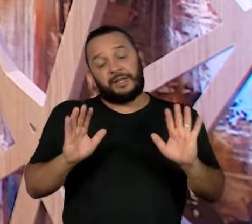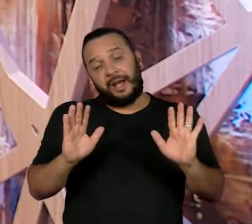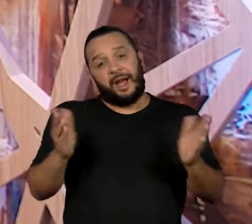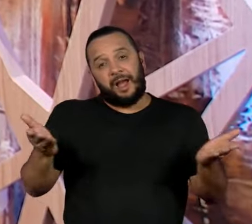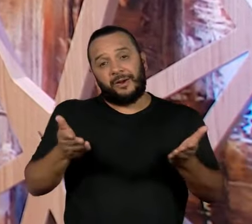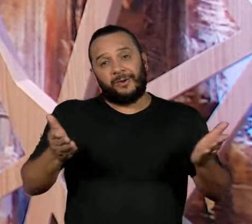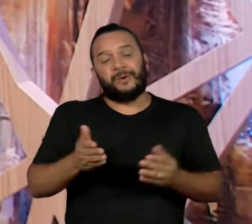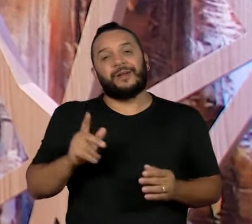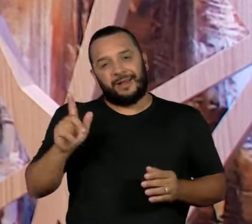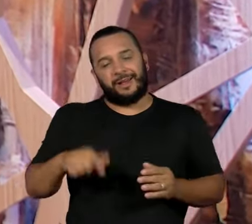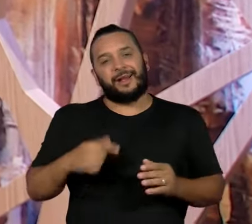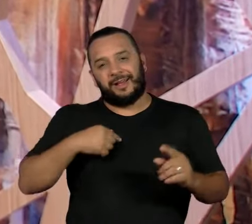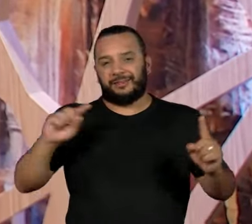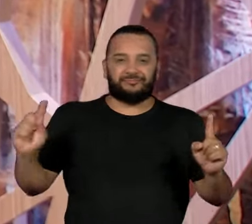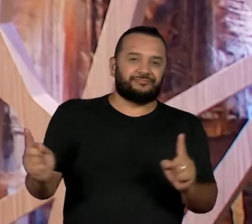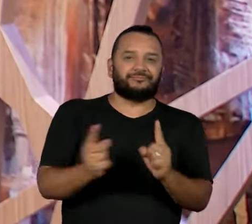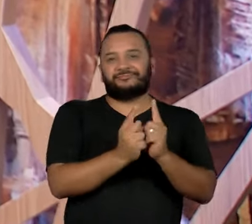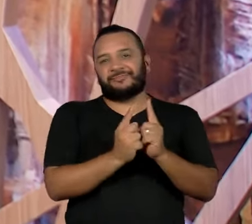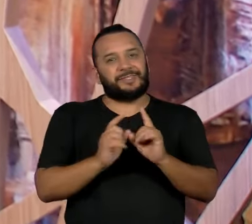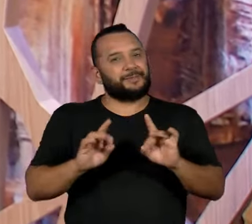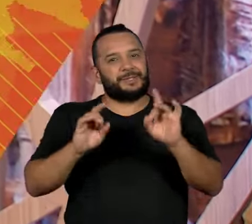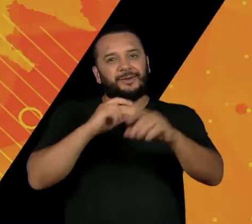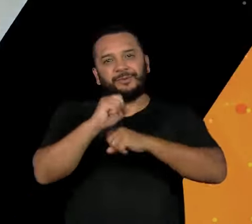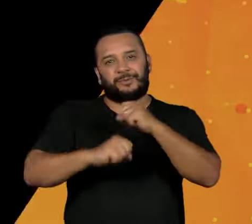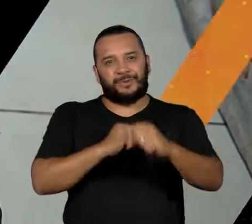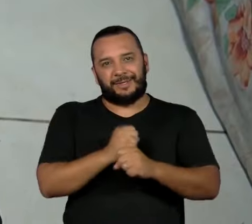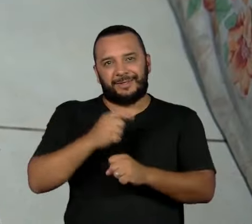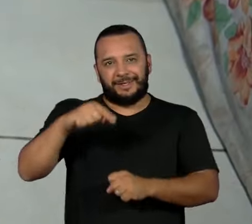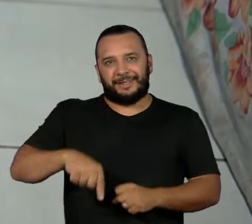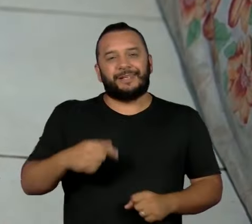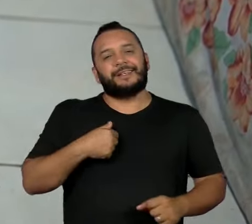casal queridinho do ano aqui no Estação Livre.